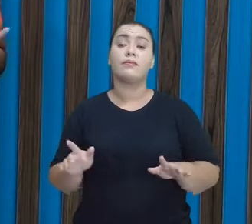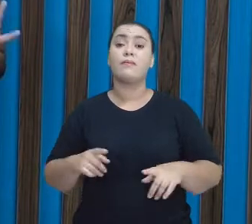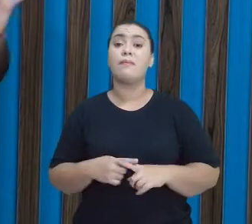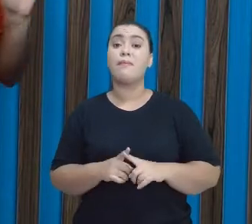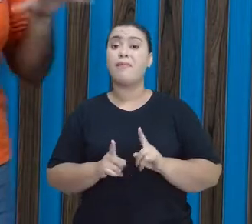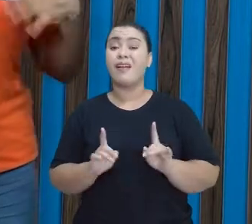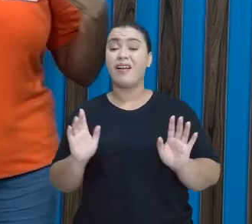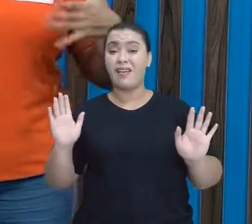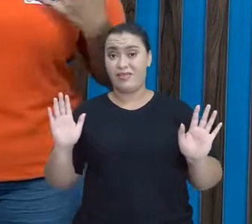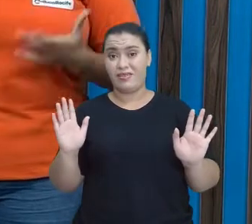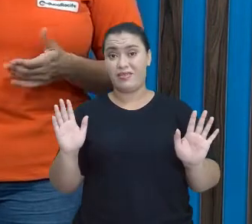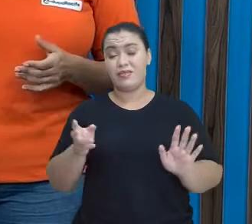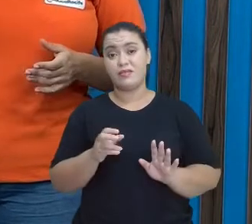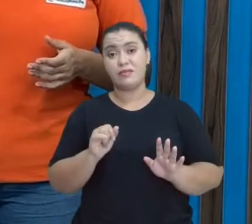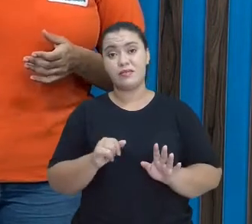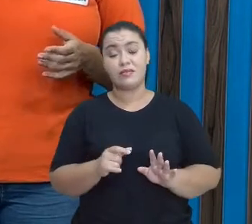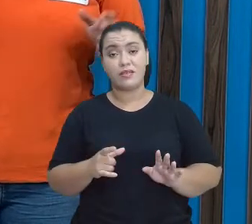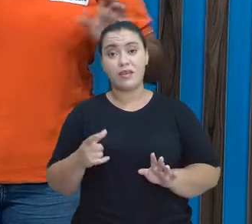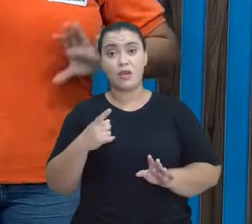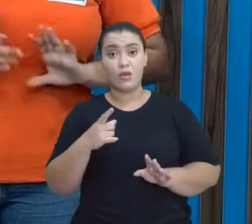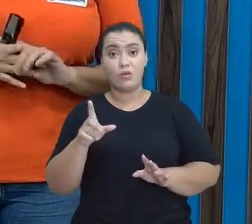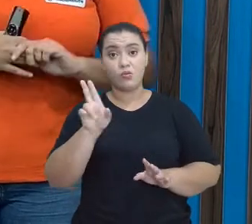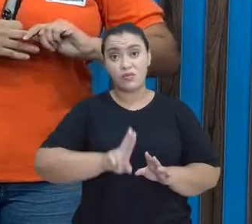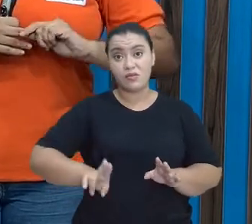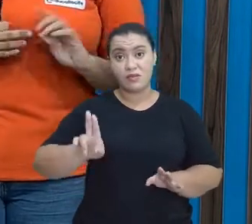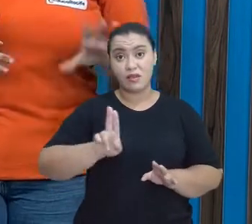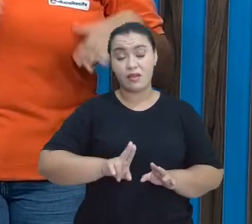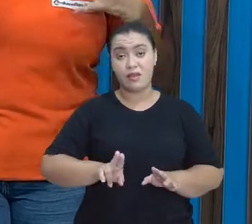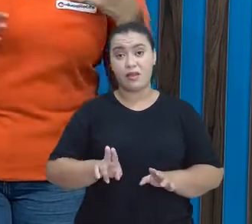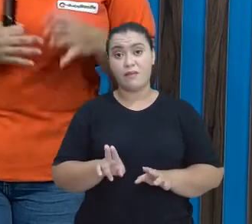Mas se eu usar